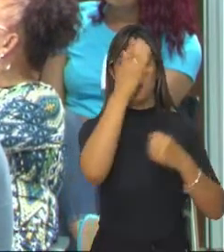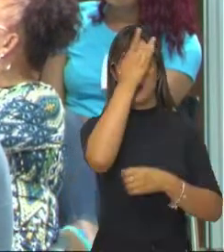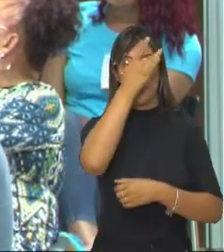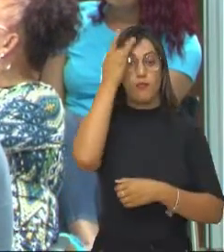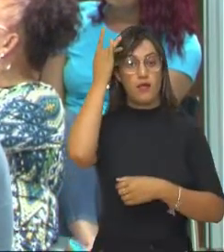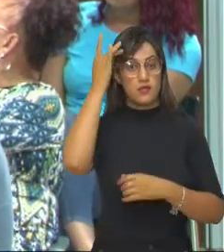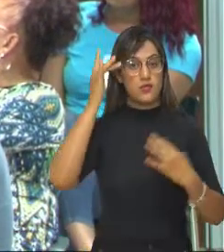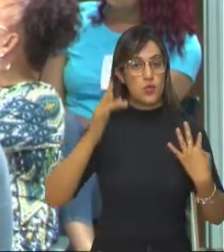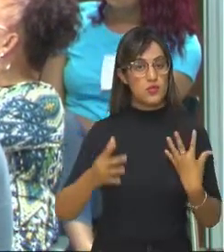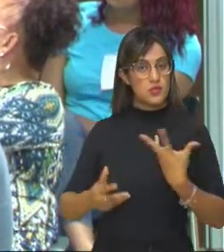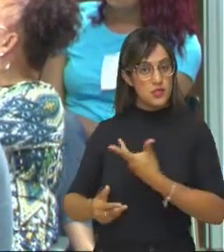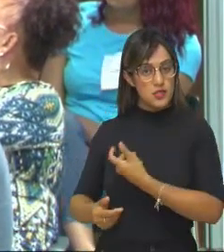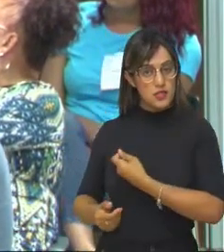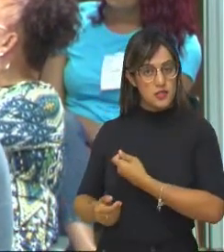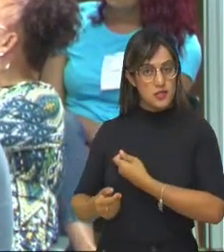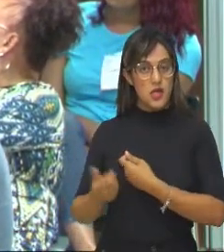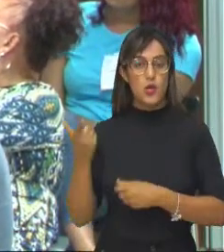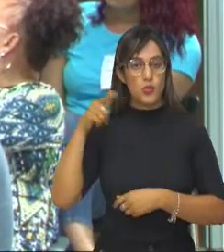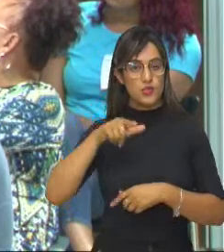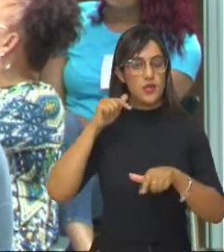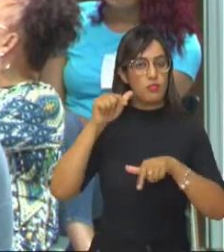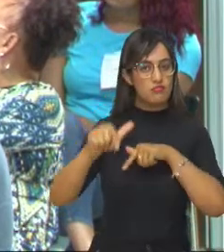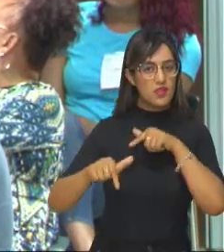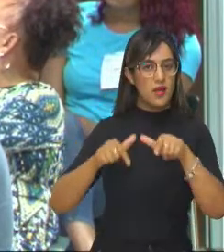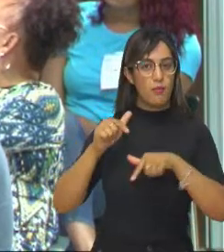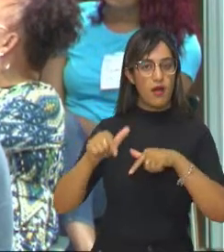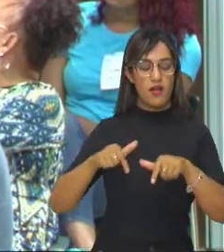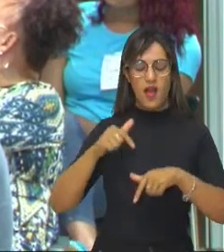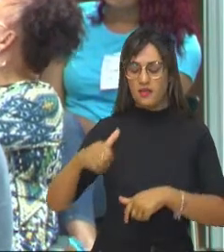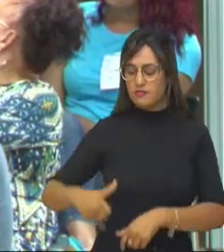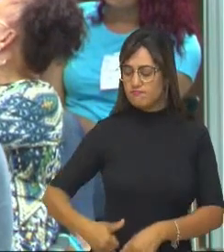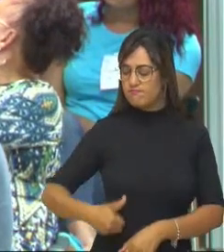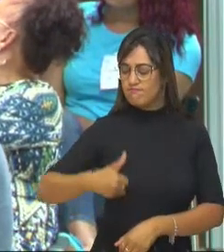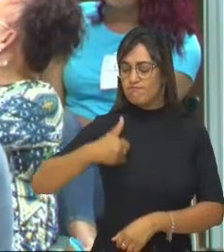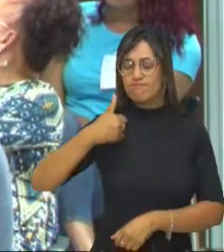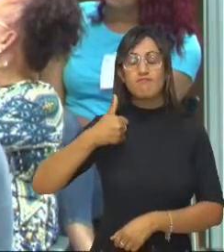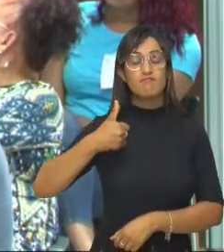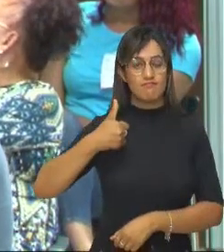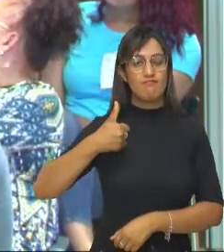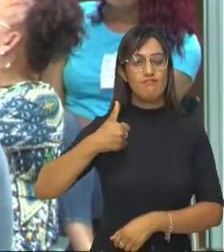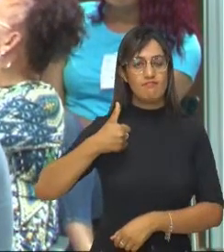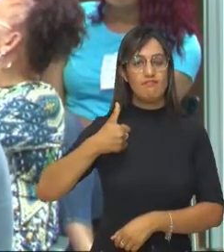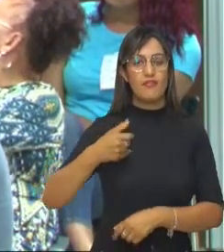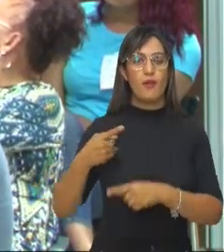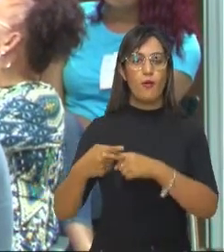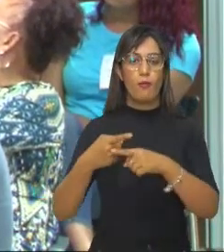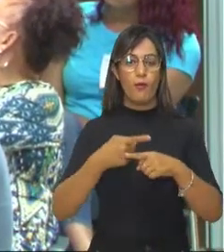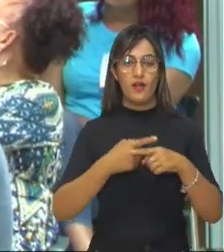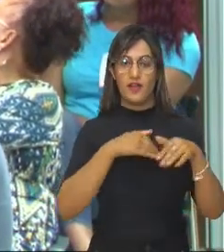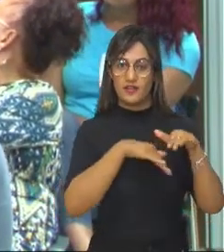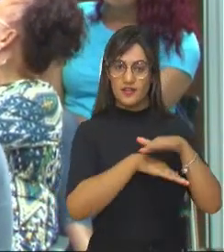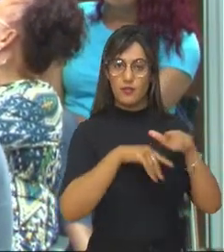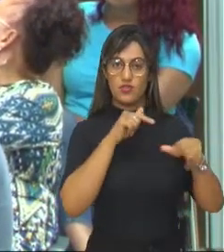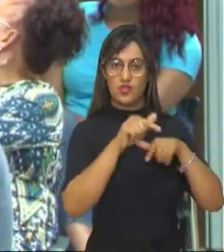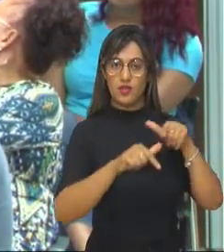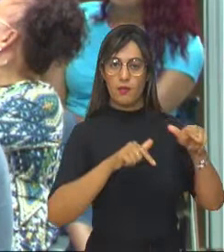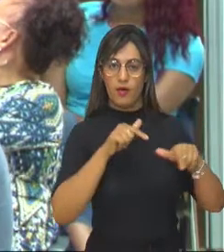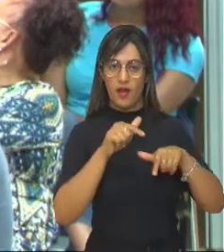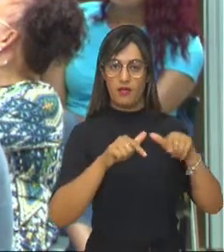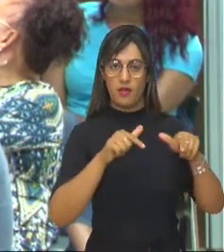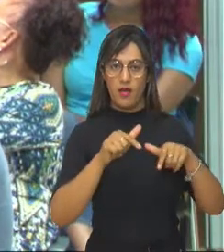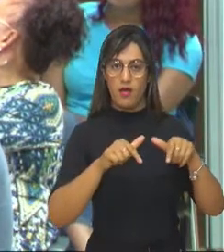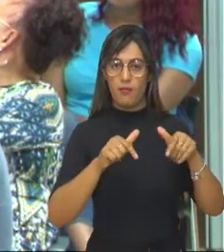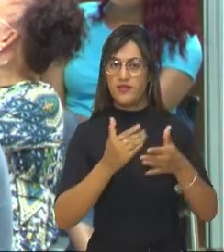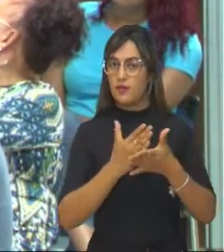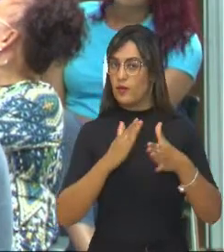possam compor as nossas gestões. Temos um orgulho enorme por ter esse sistema de reserva de vagas, mas ele não basta em